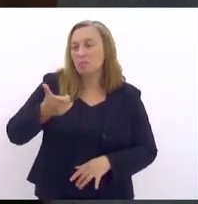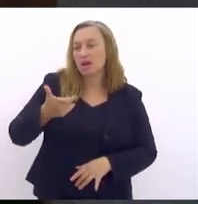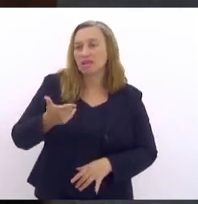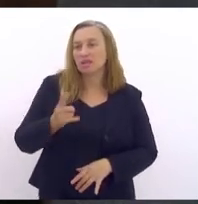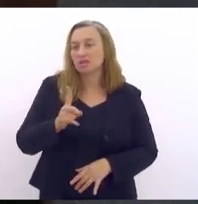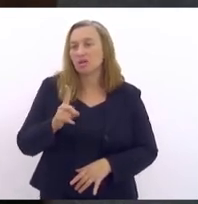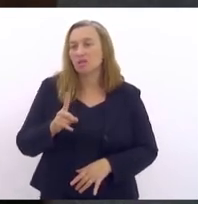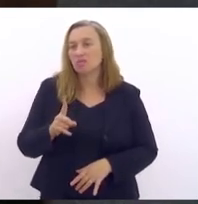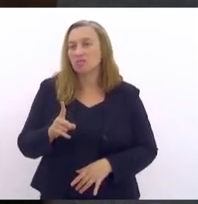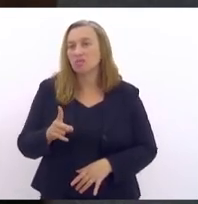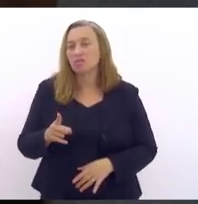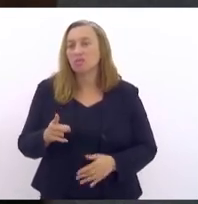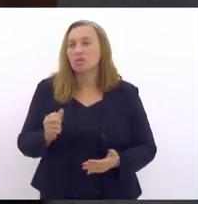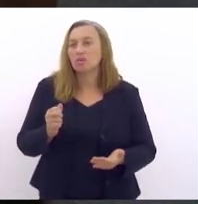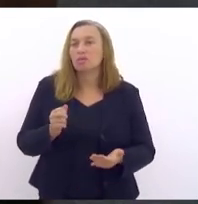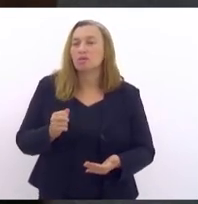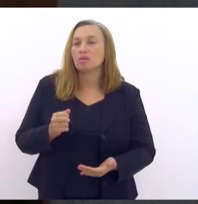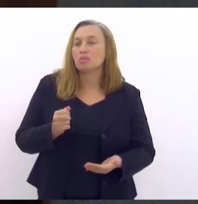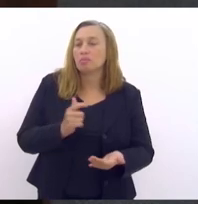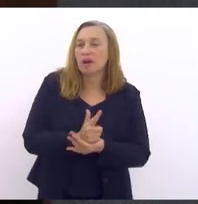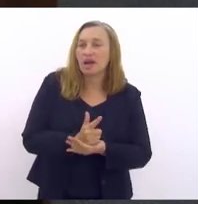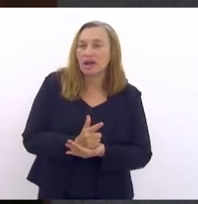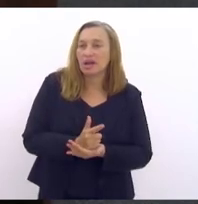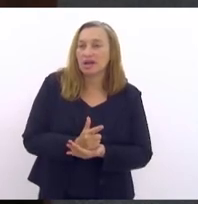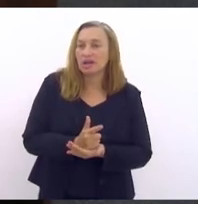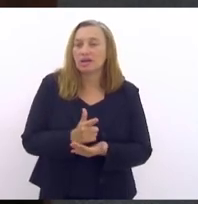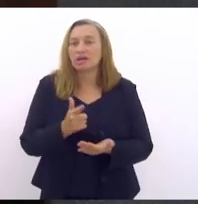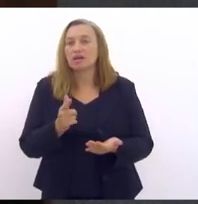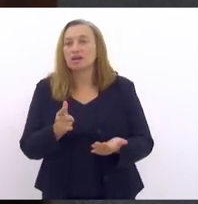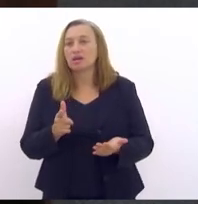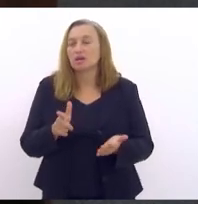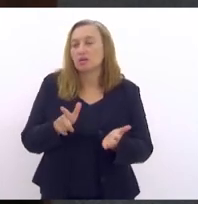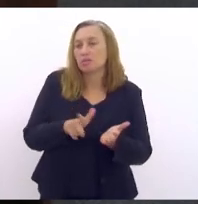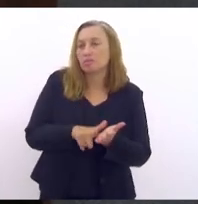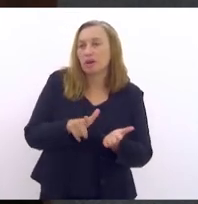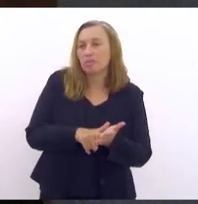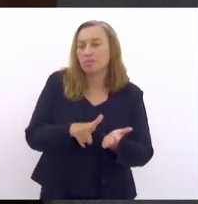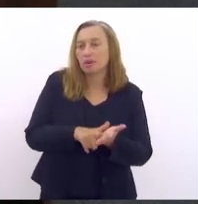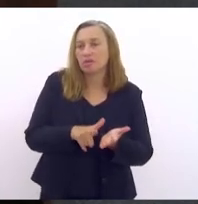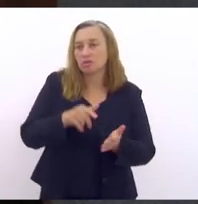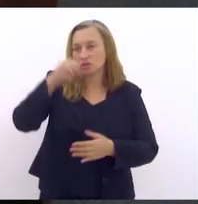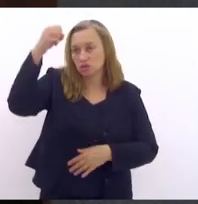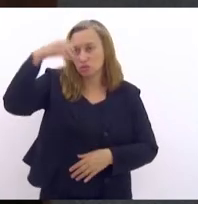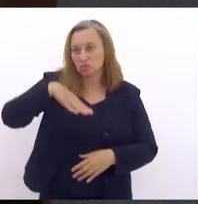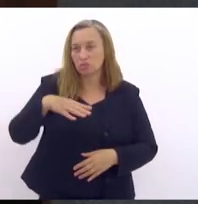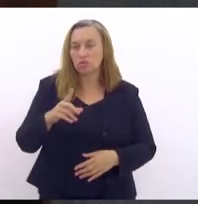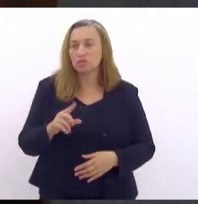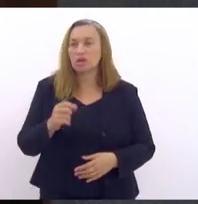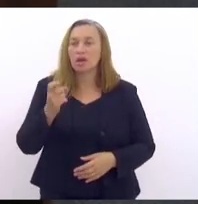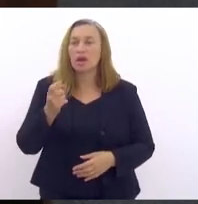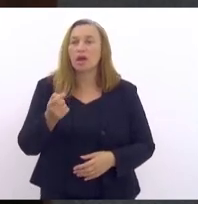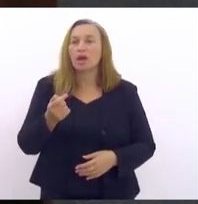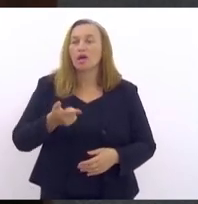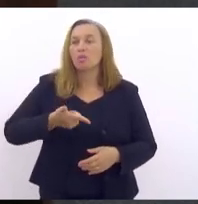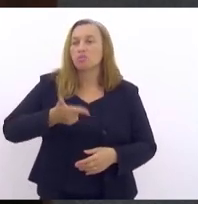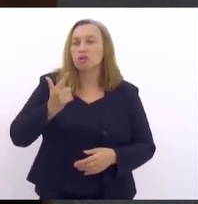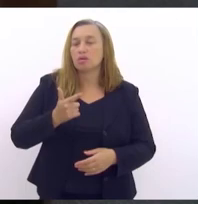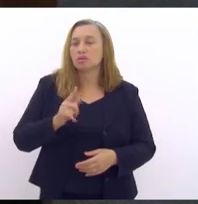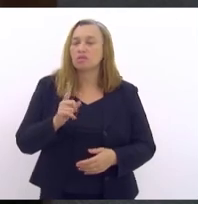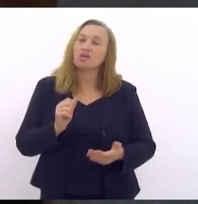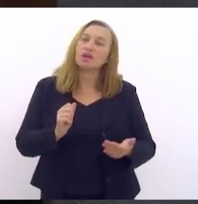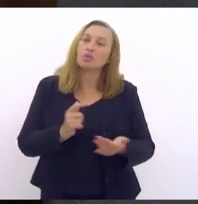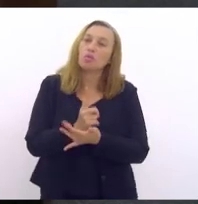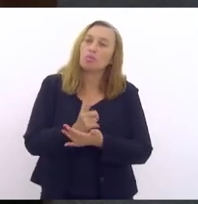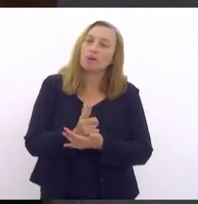fome, bala não paga boleto, bala não vai comprar presente para nenhuma criança esse Natal. Então, falar da segurança pública